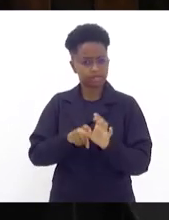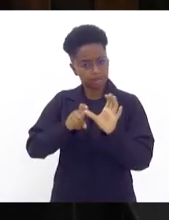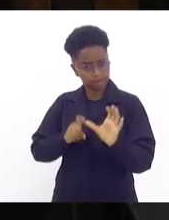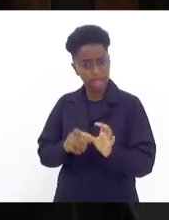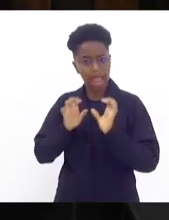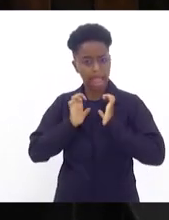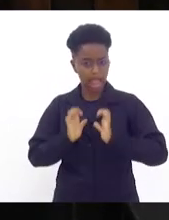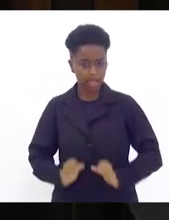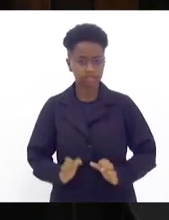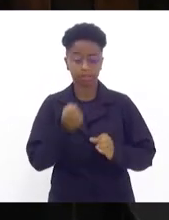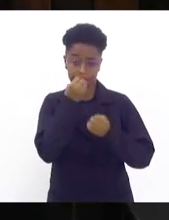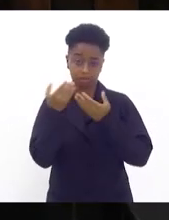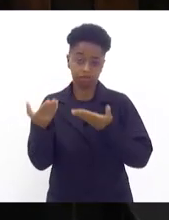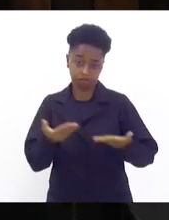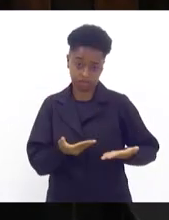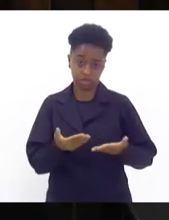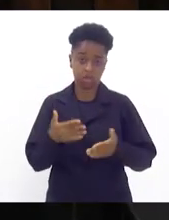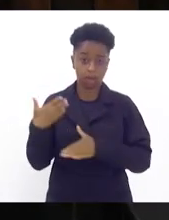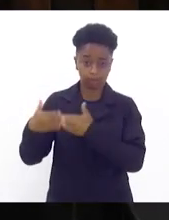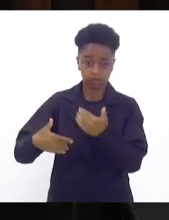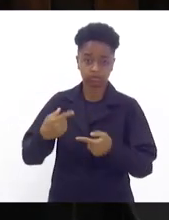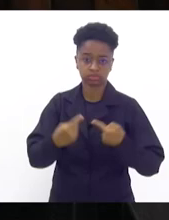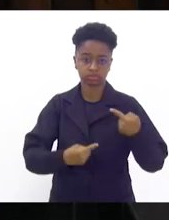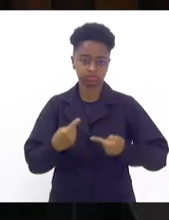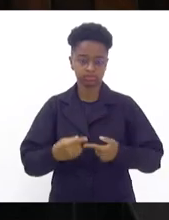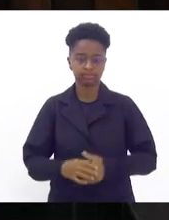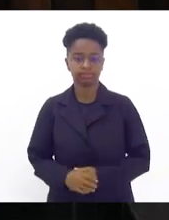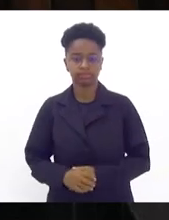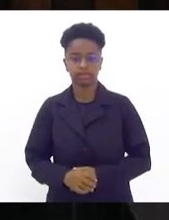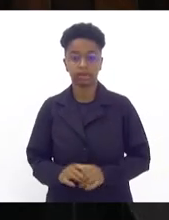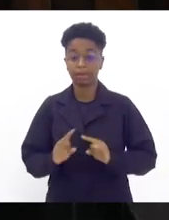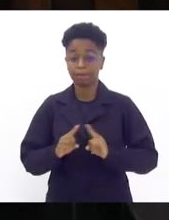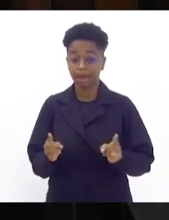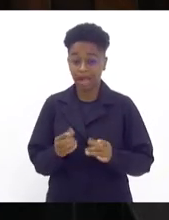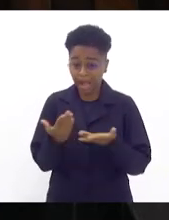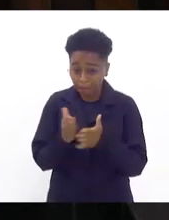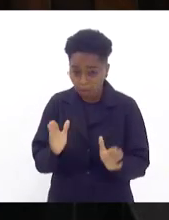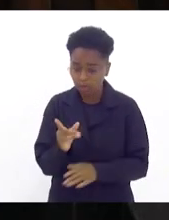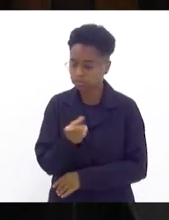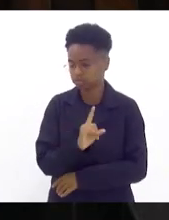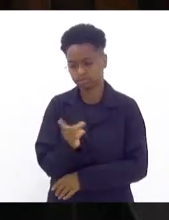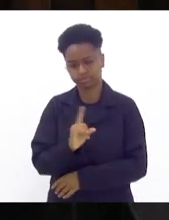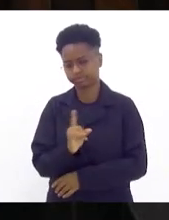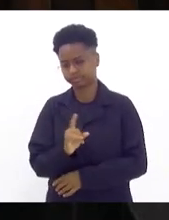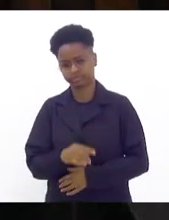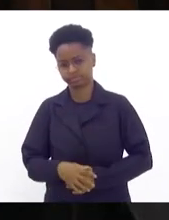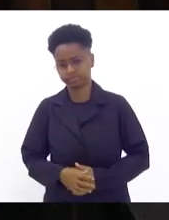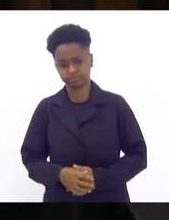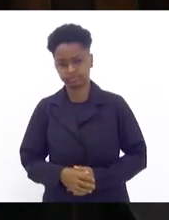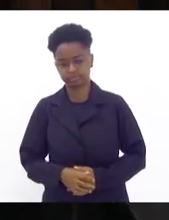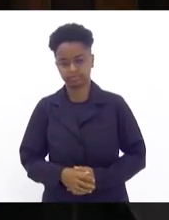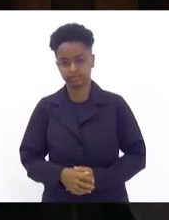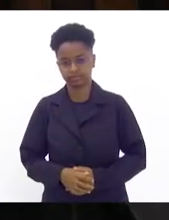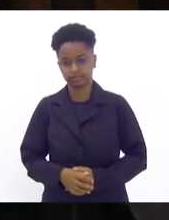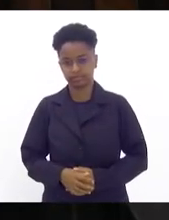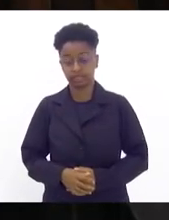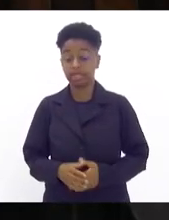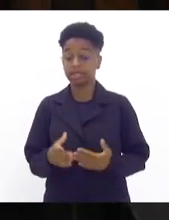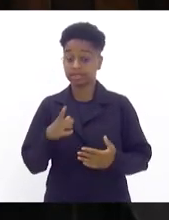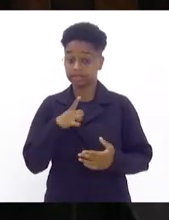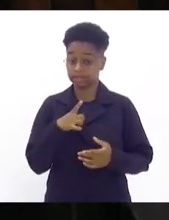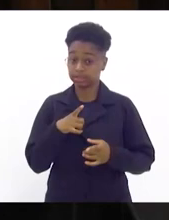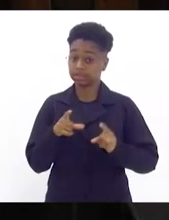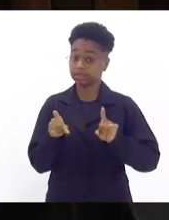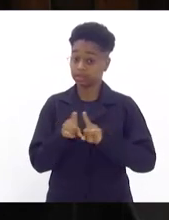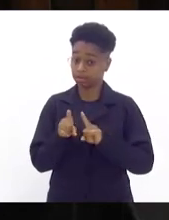ética. Será muito bem-vinda nesse processo de discussão. Mas não para por aí, deputada Lucinha. Há rumores, e